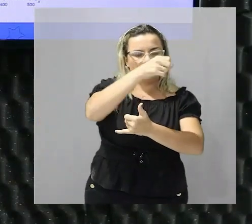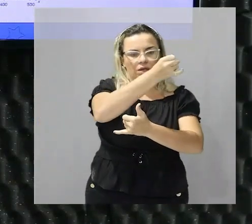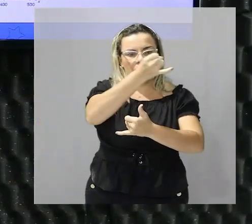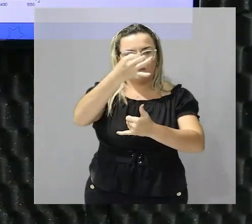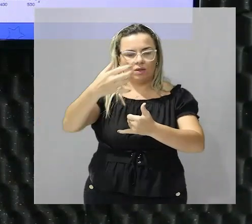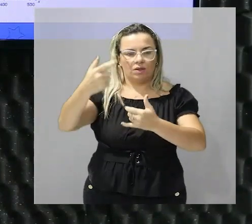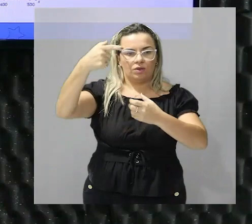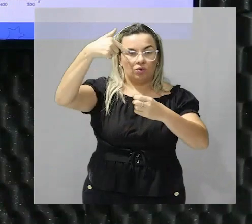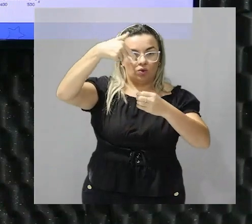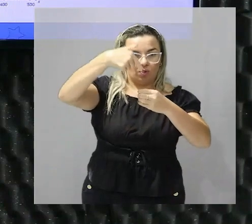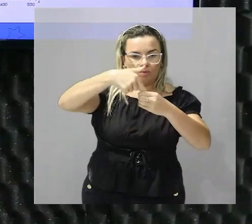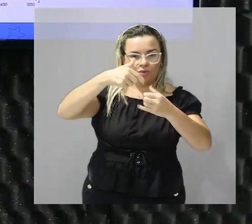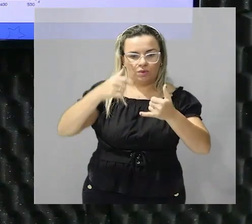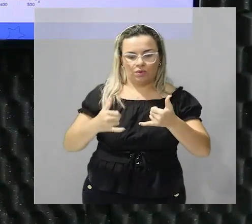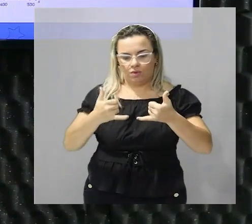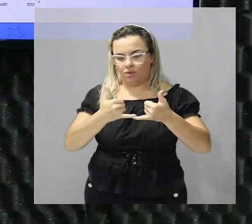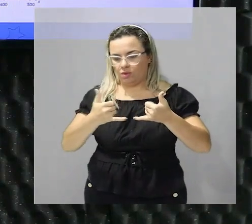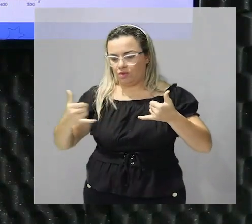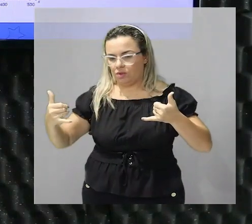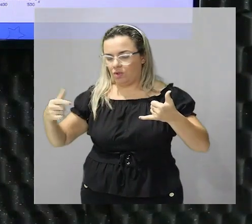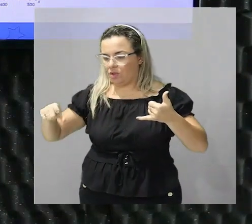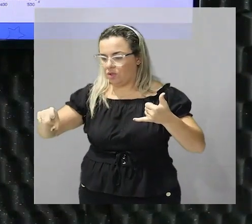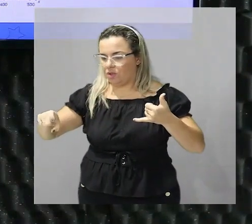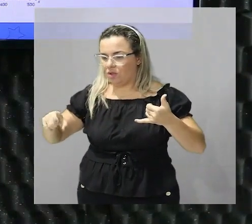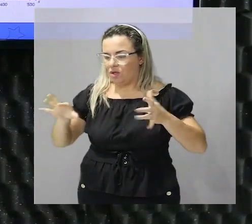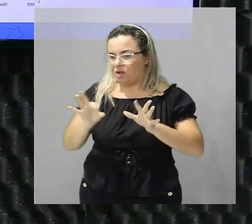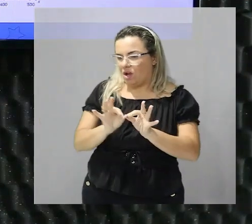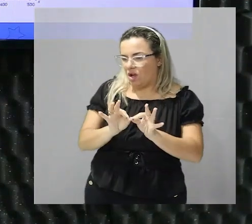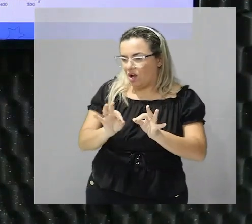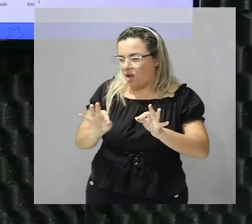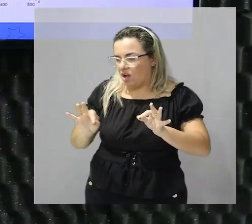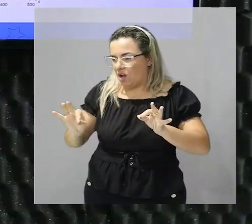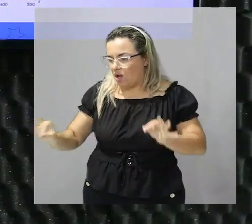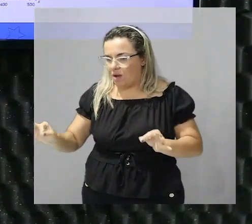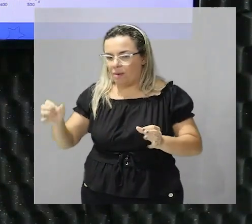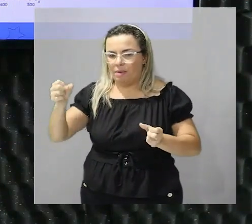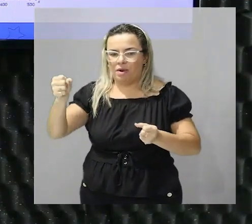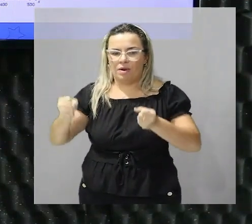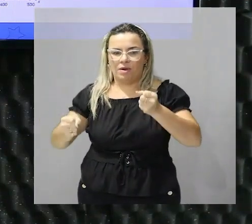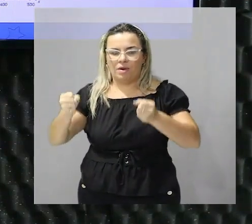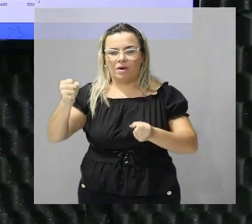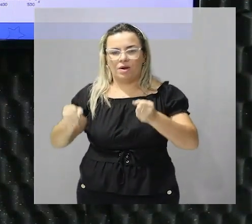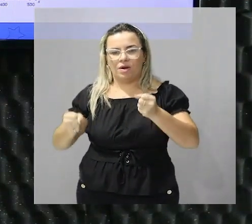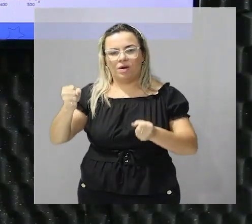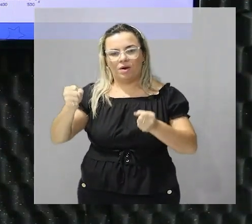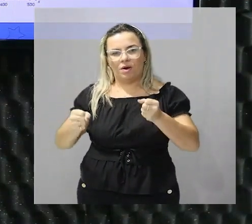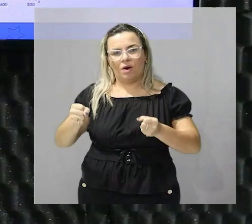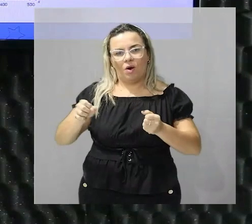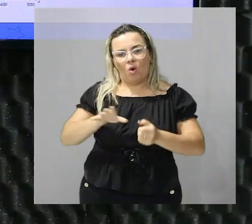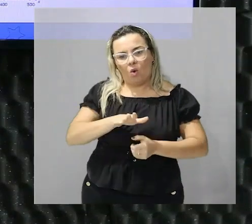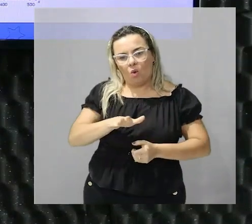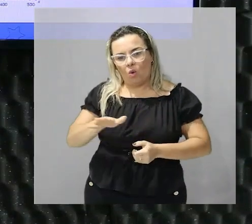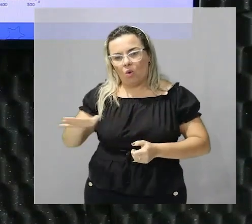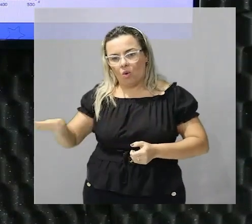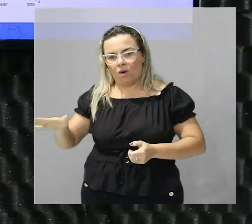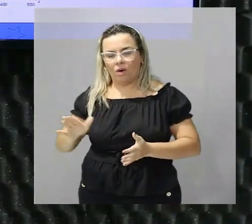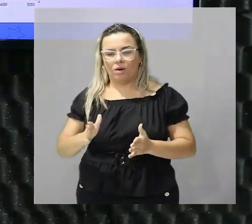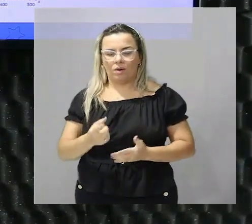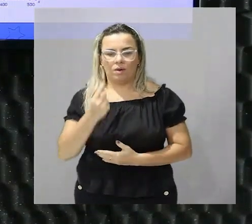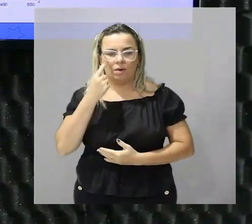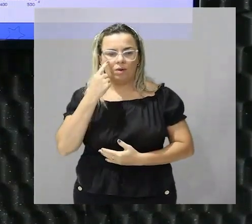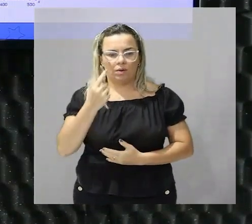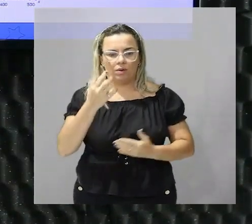a distância percorrida pelo automóvel é indicada no eixo X, o eixo horizontal. Então, ó, veja.